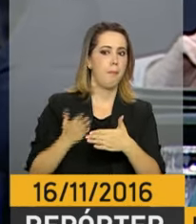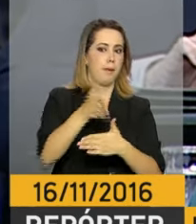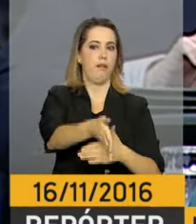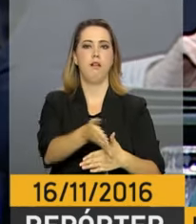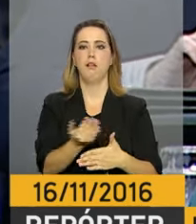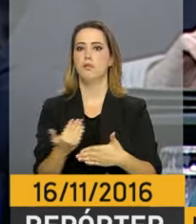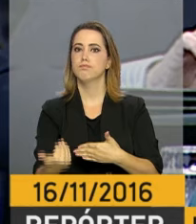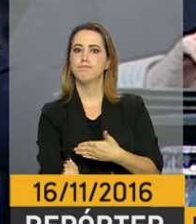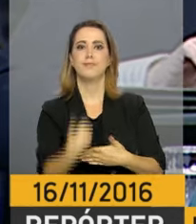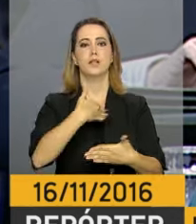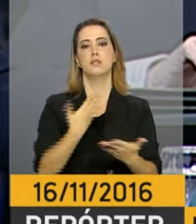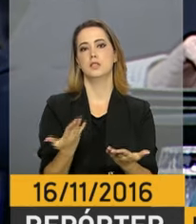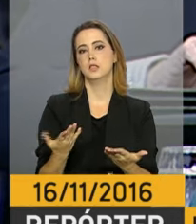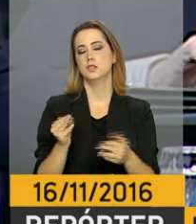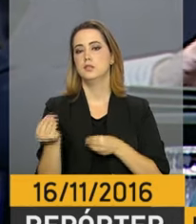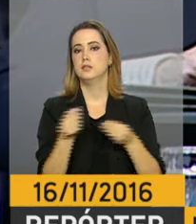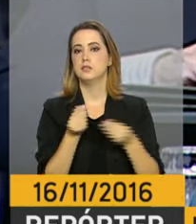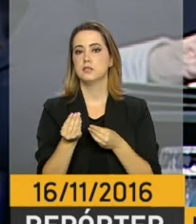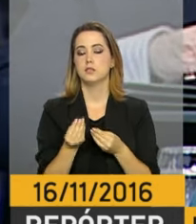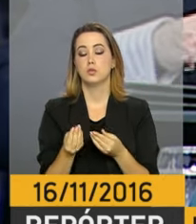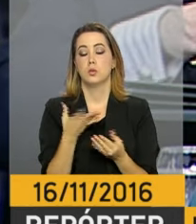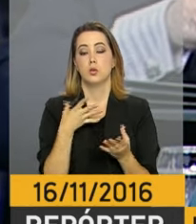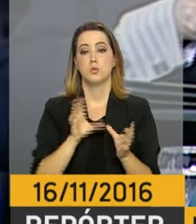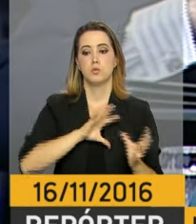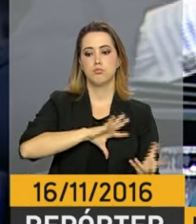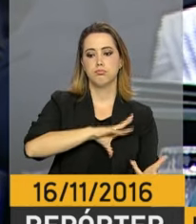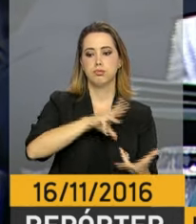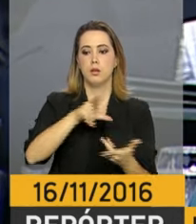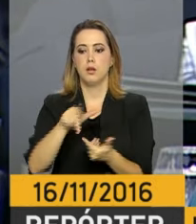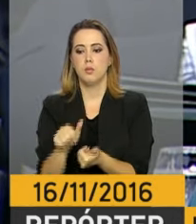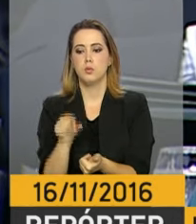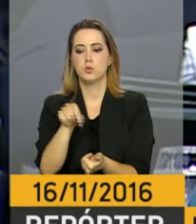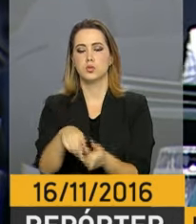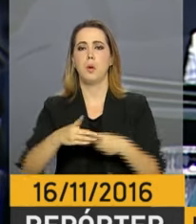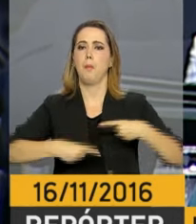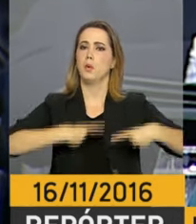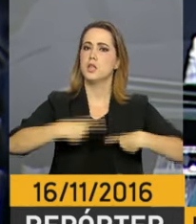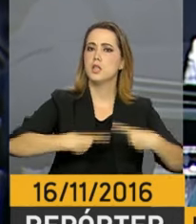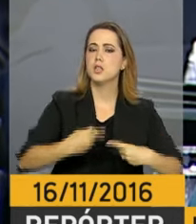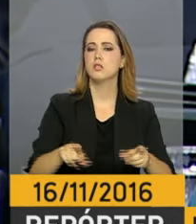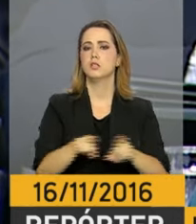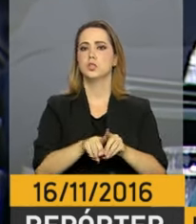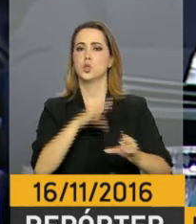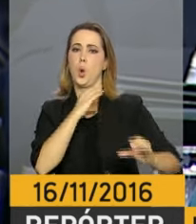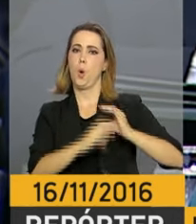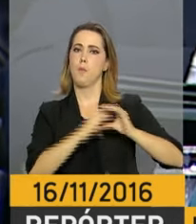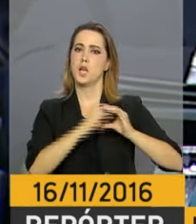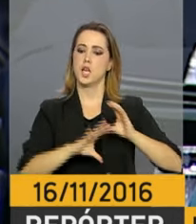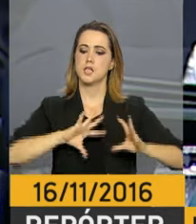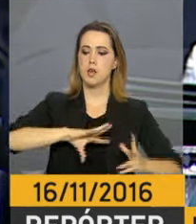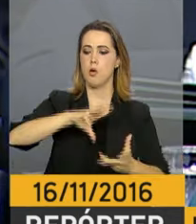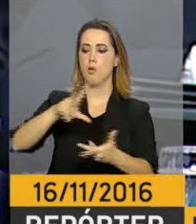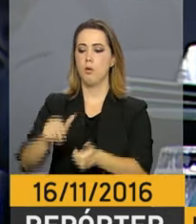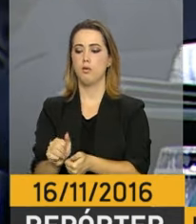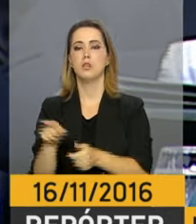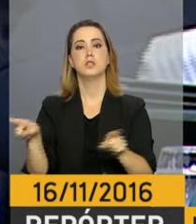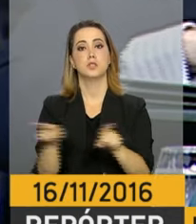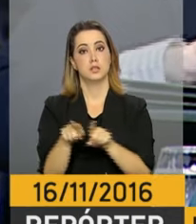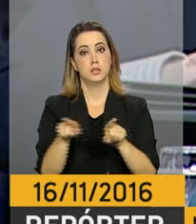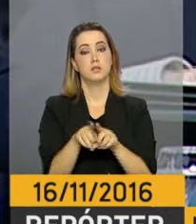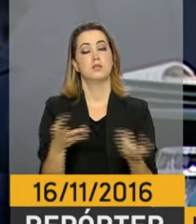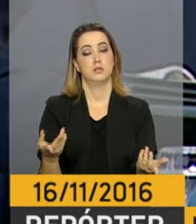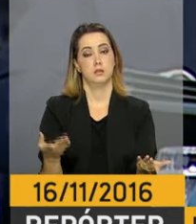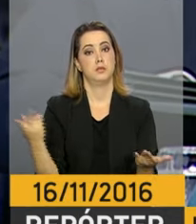globalização que se deu no plano comercial no plano plano político no plano das Comunicações também se tivesse dado na